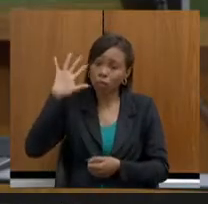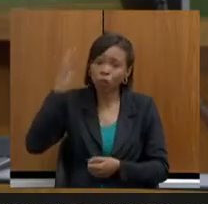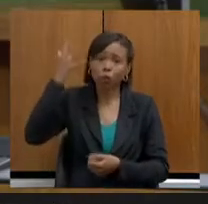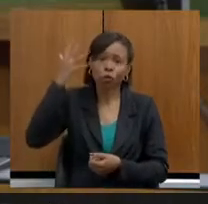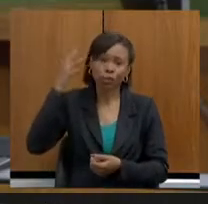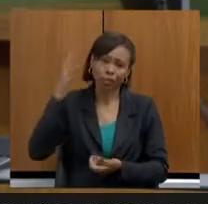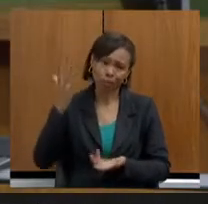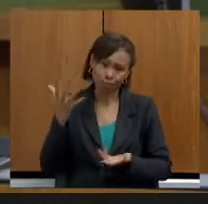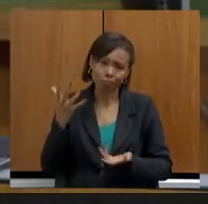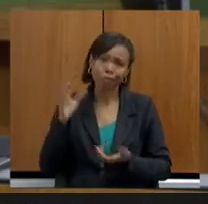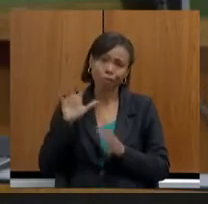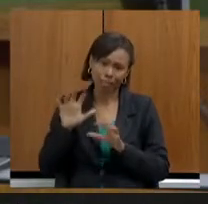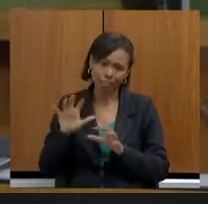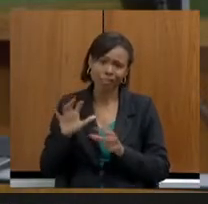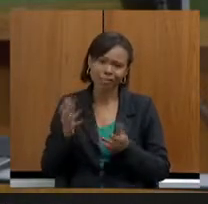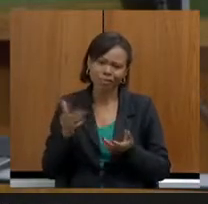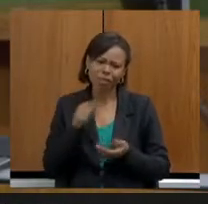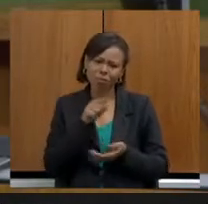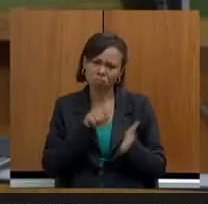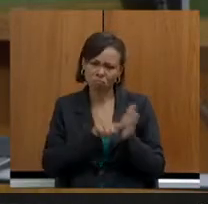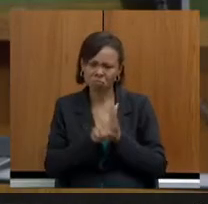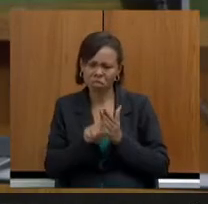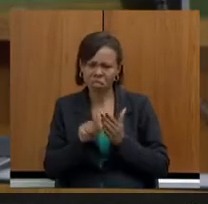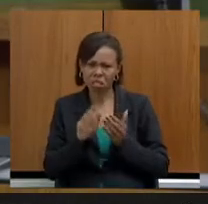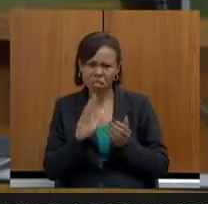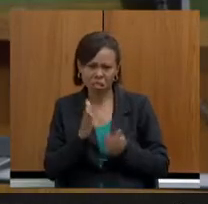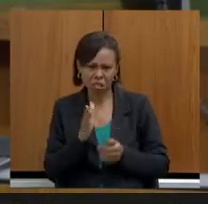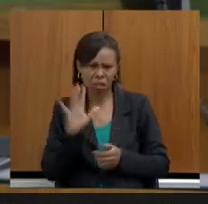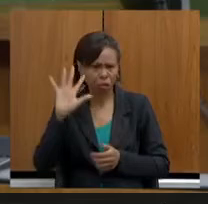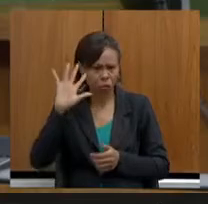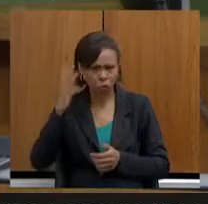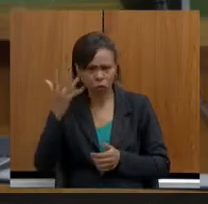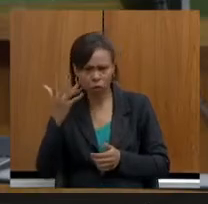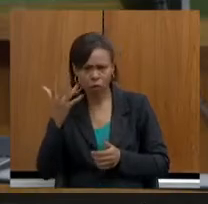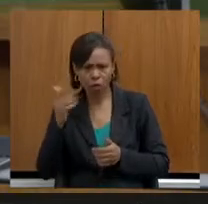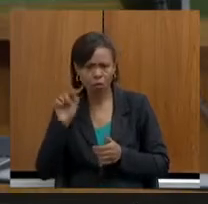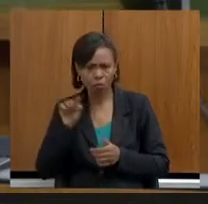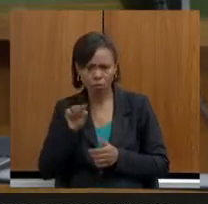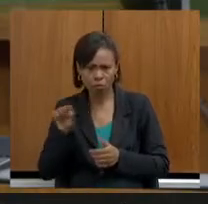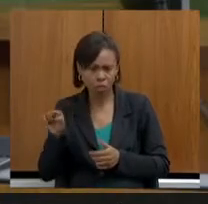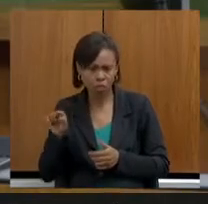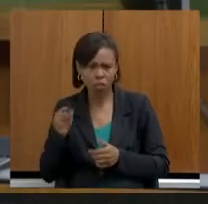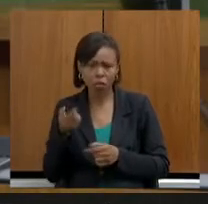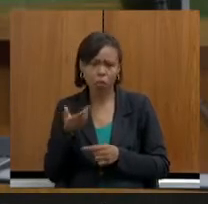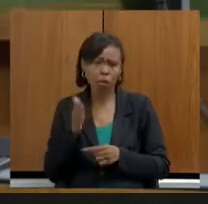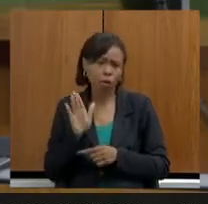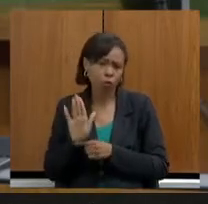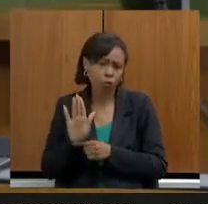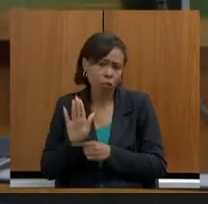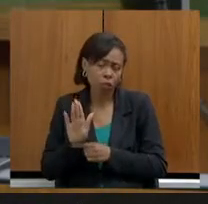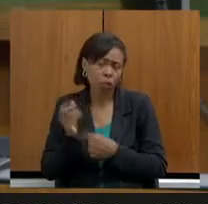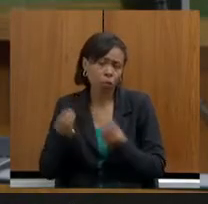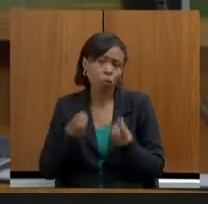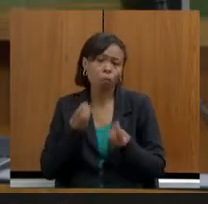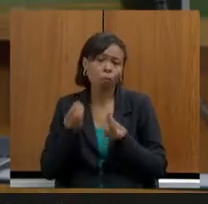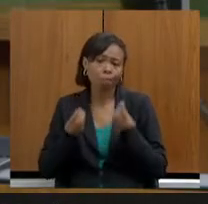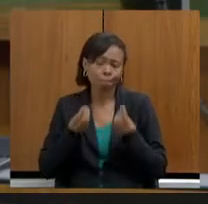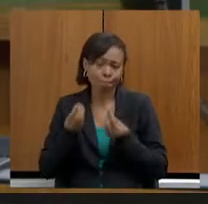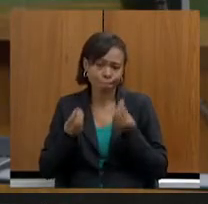para isso que saber da senhora se tem alguma coisa que que a gente pode também Está contribuindo nesse